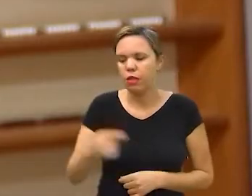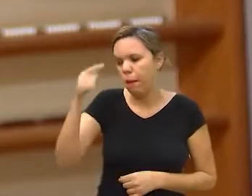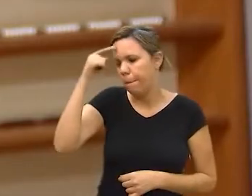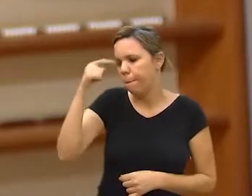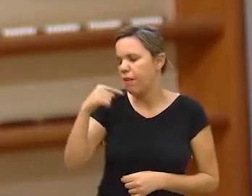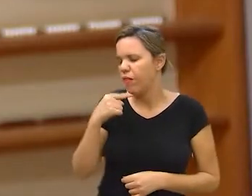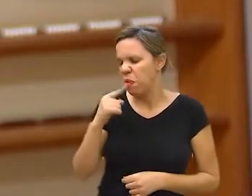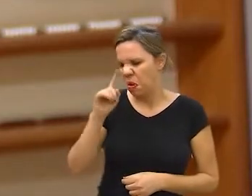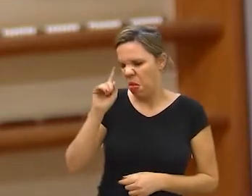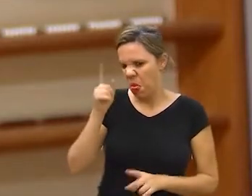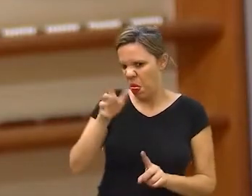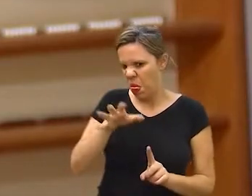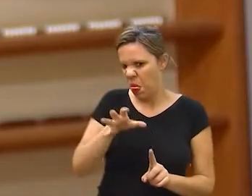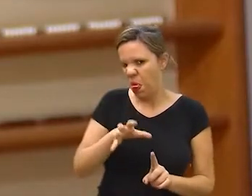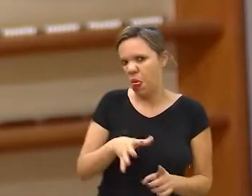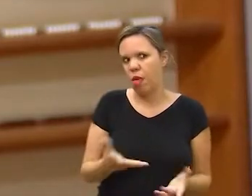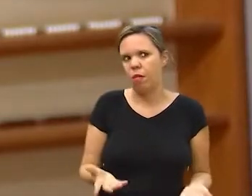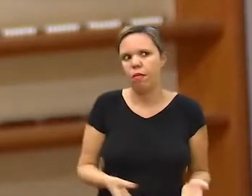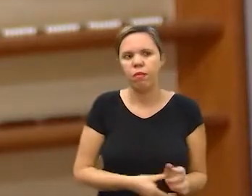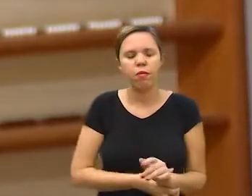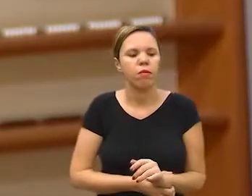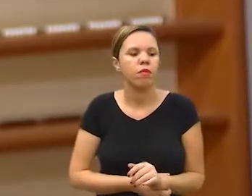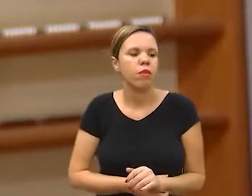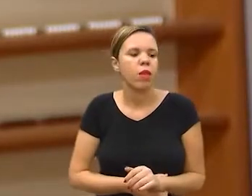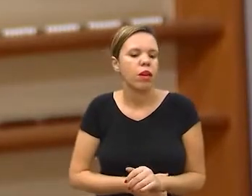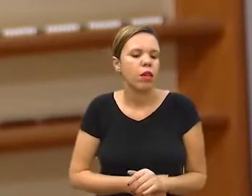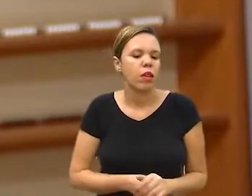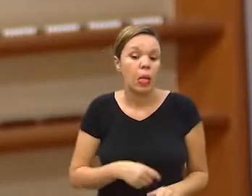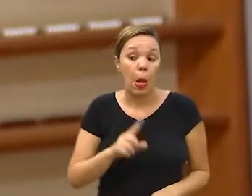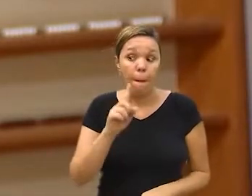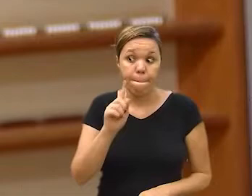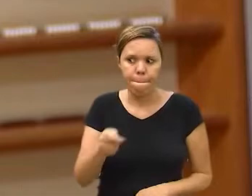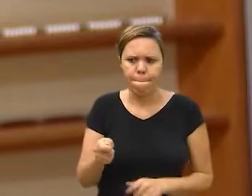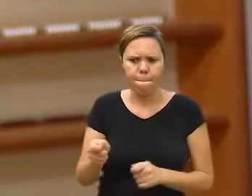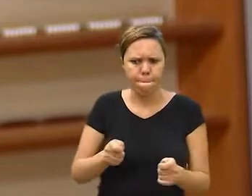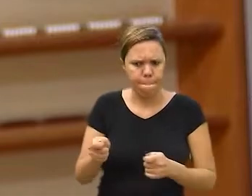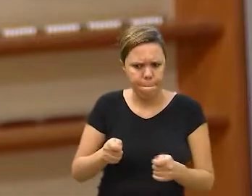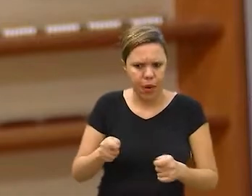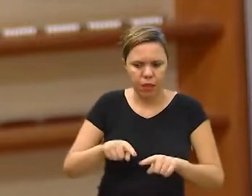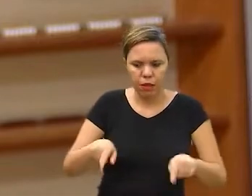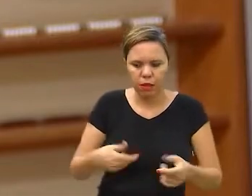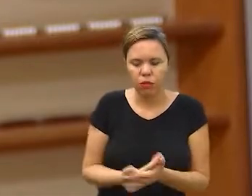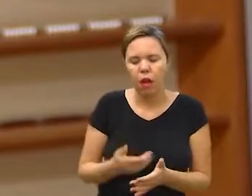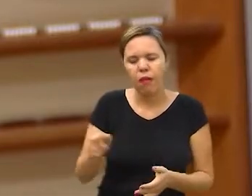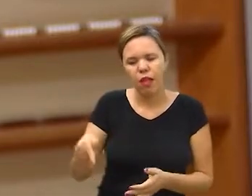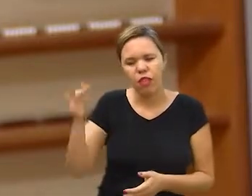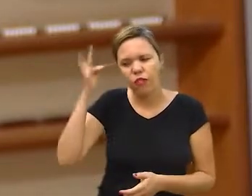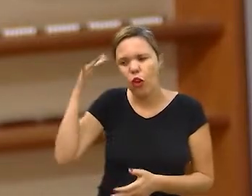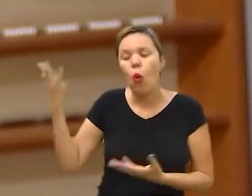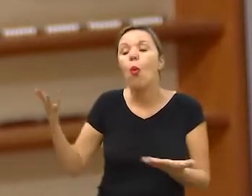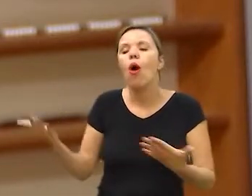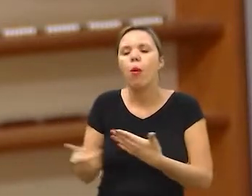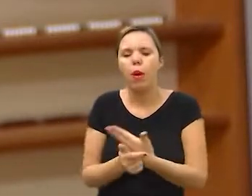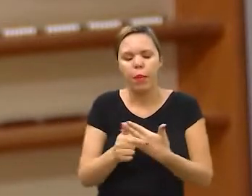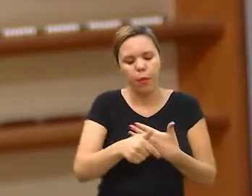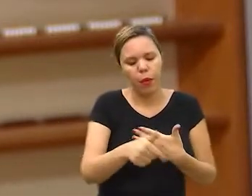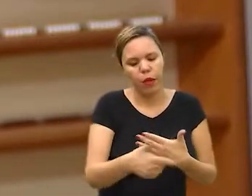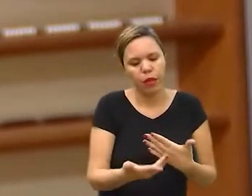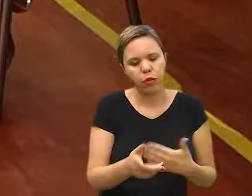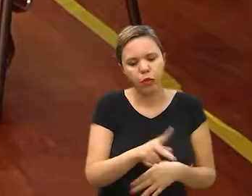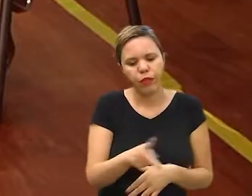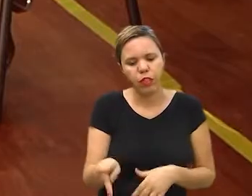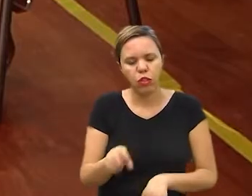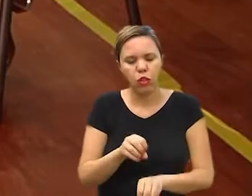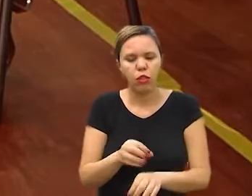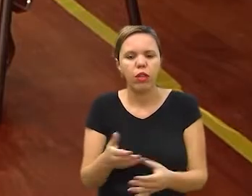mais autoritário, né? Ele comanda a sala de aula. Nessa filosofia, qual que é o papel do professor, do